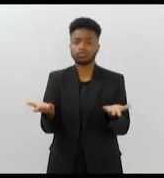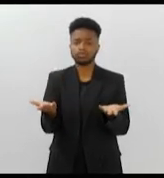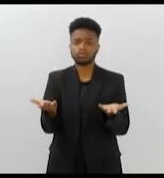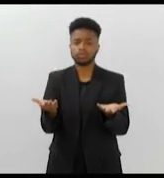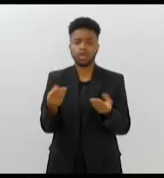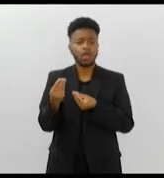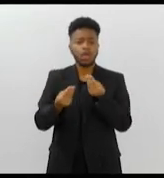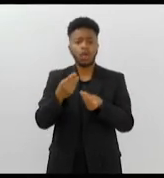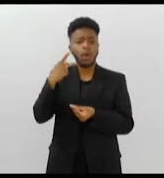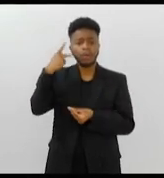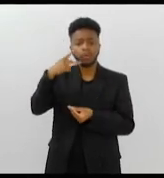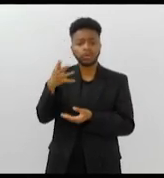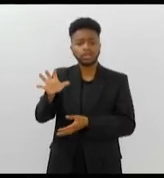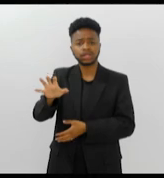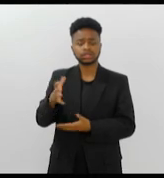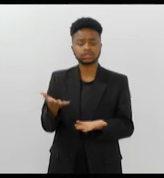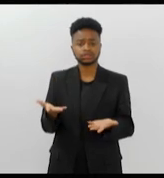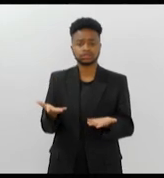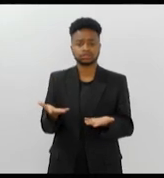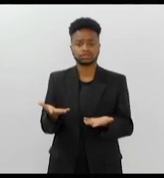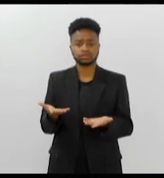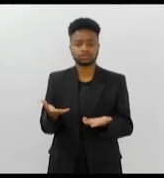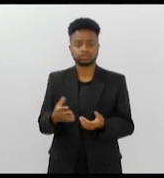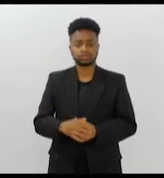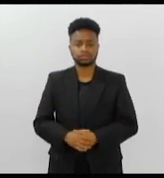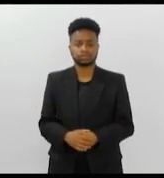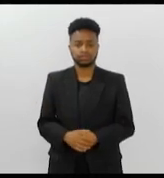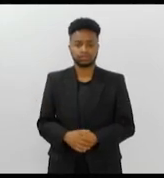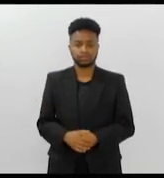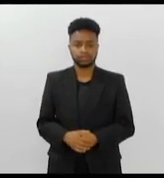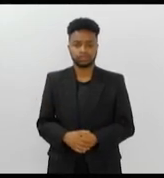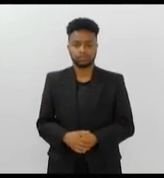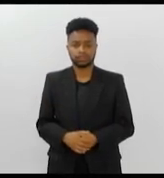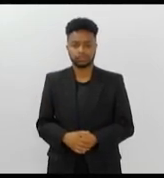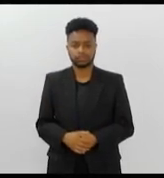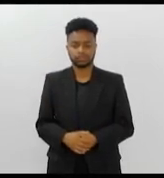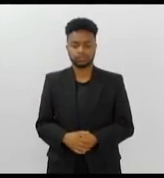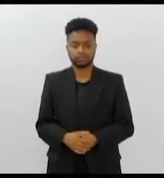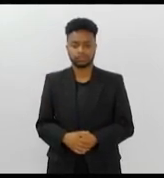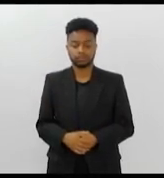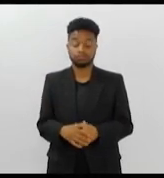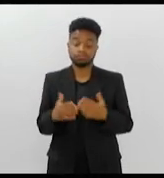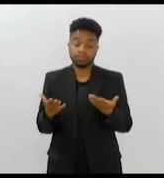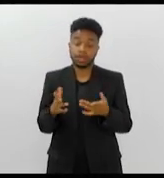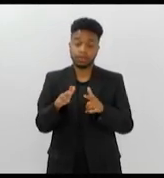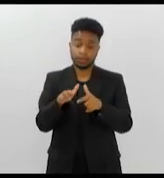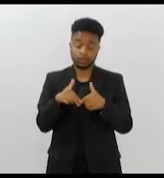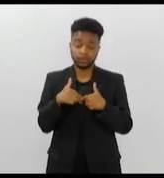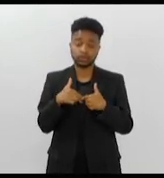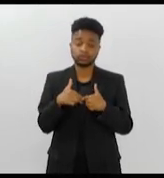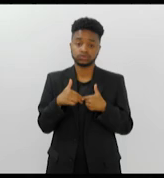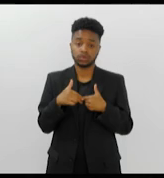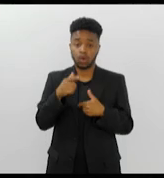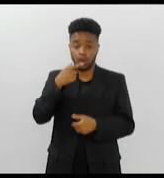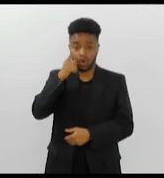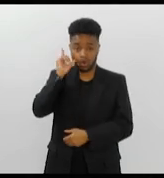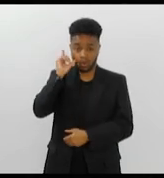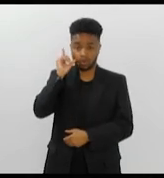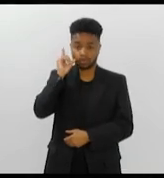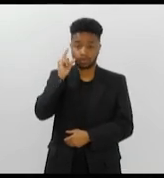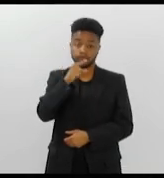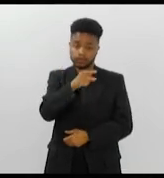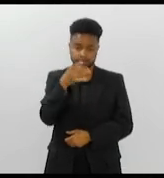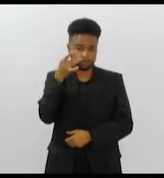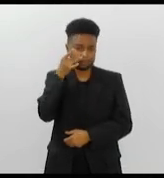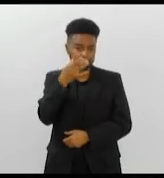política é essa senhor presidente por isso que a gente teve aquele dia de ontem e o senhor